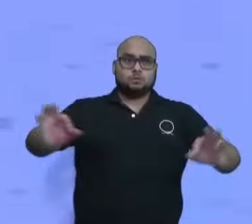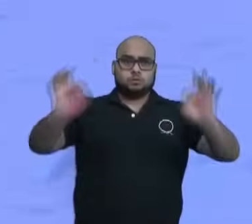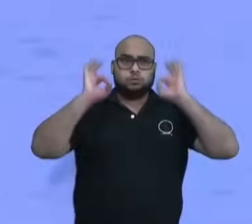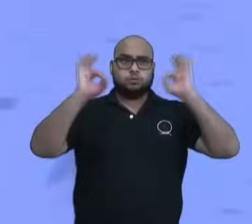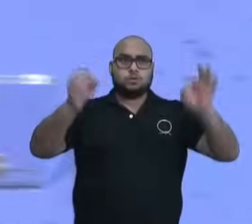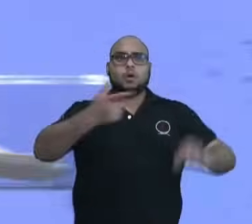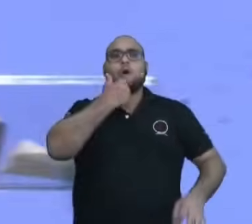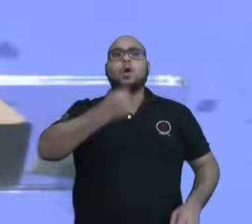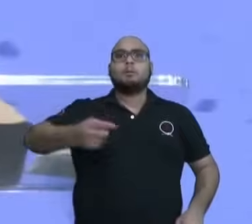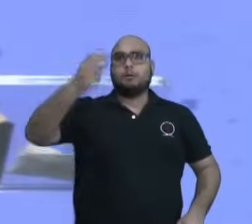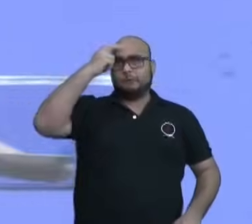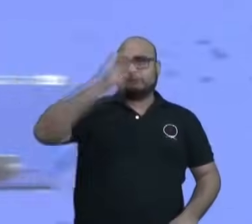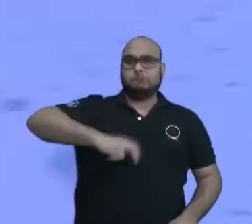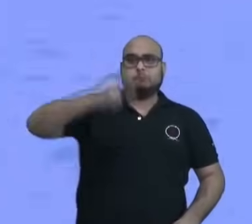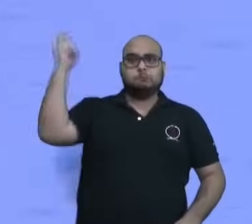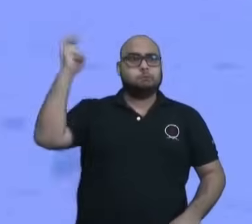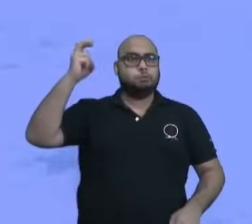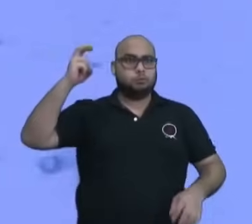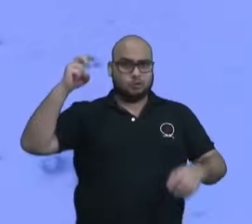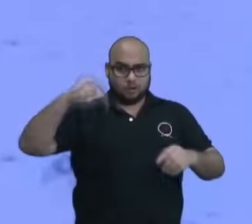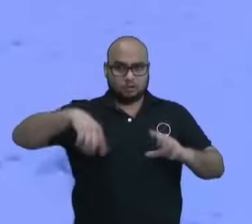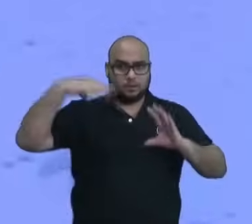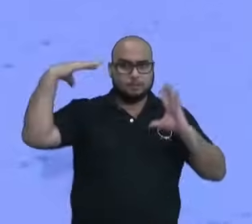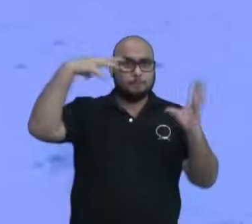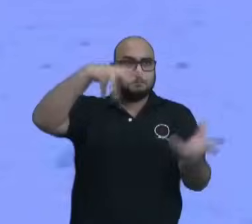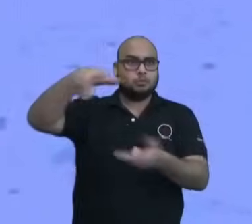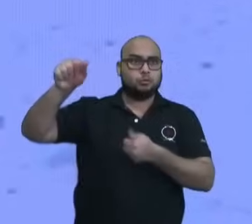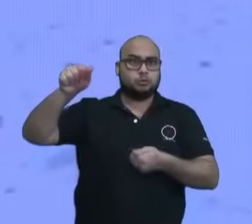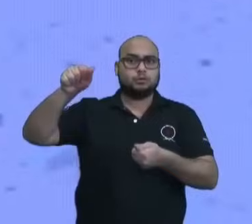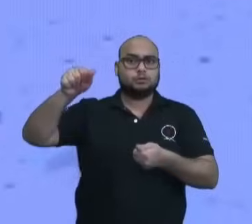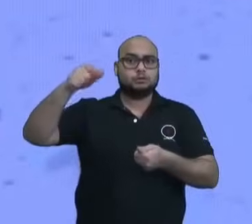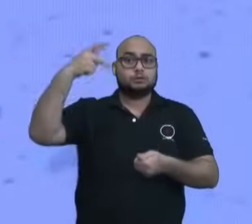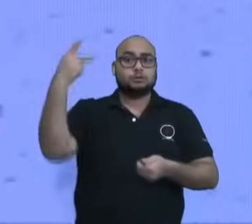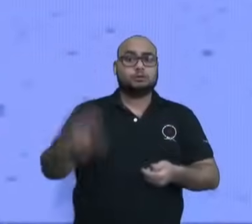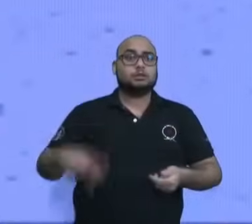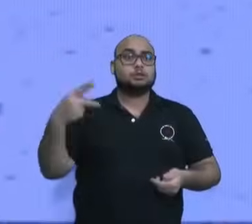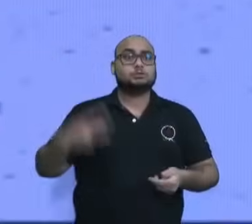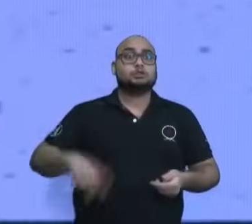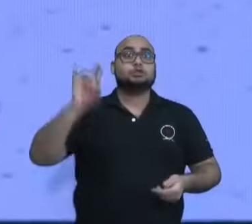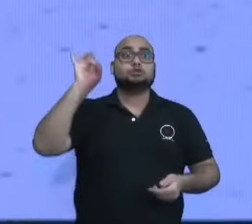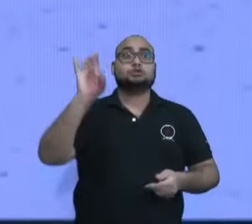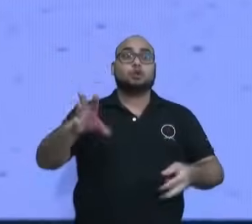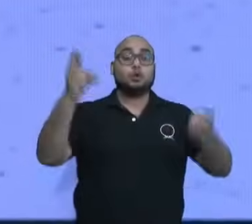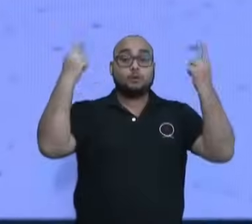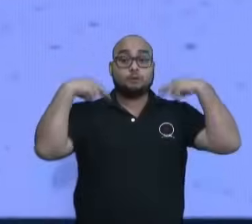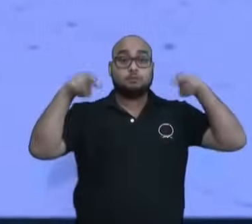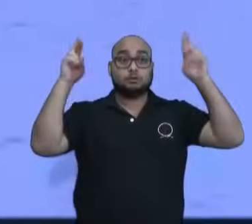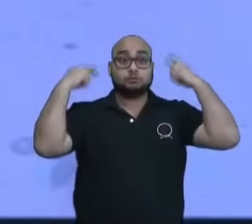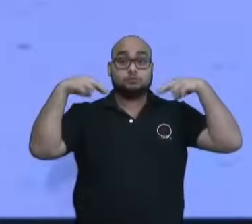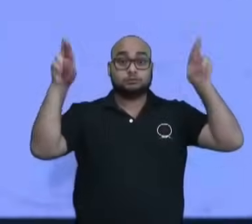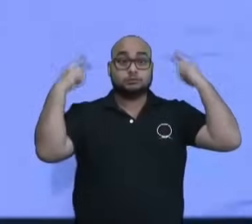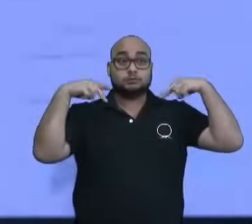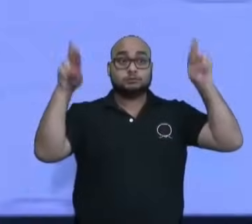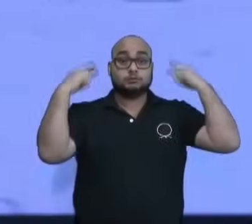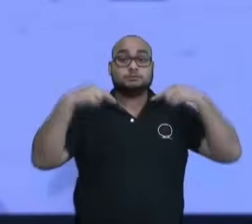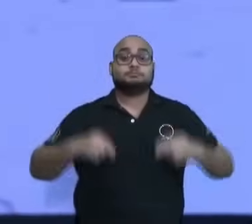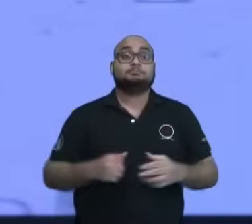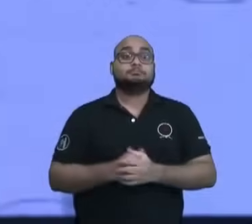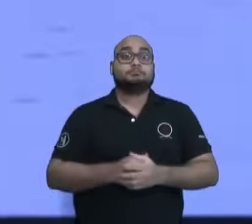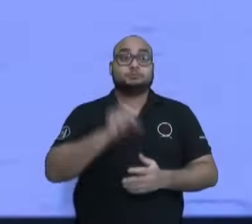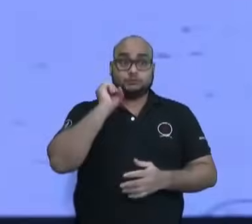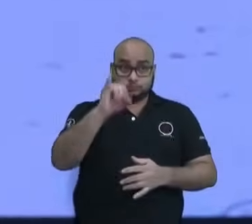inteligente dessa terra aqui não passa de ovelha E se for